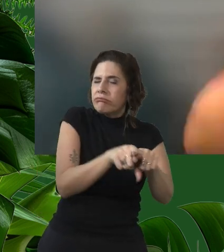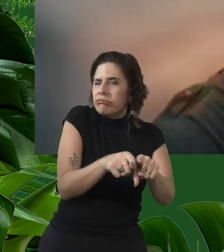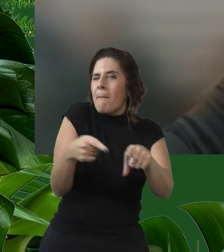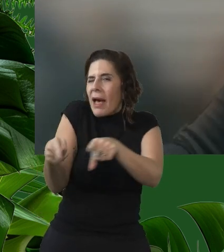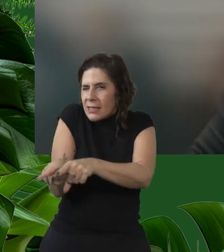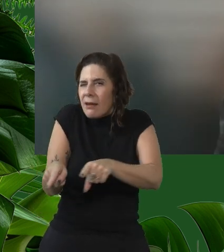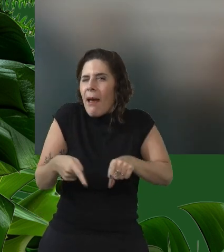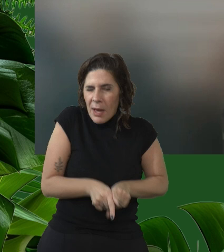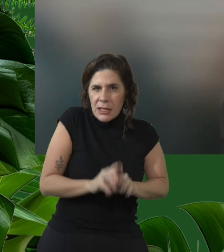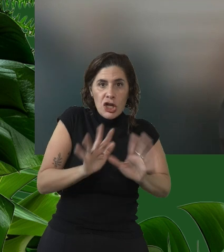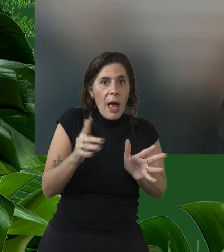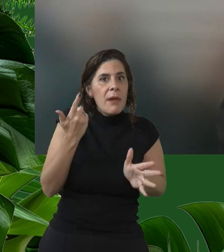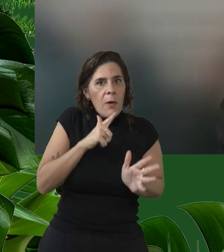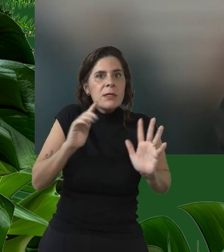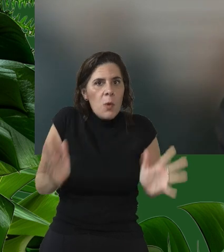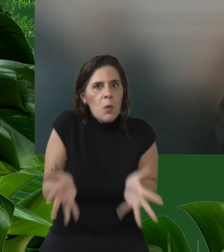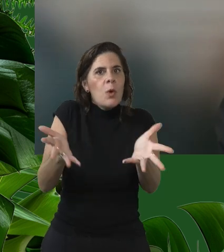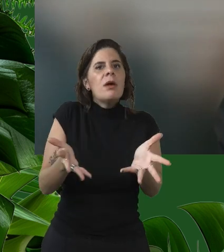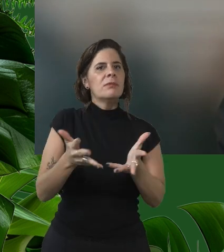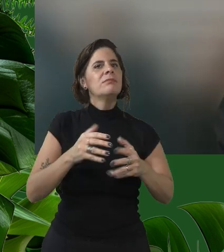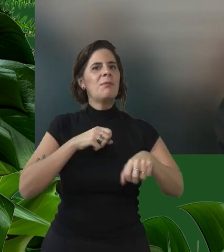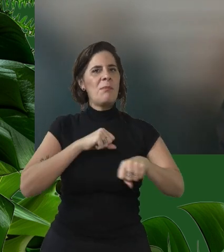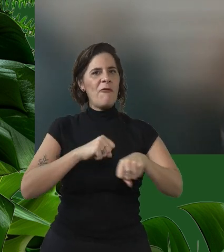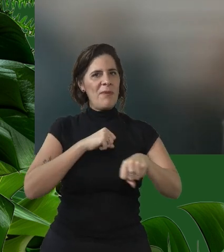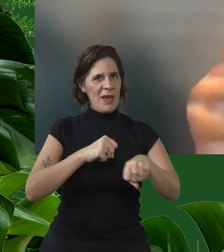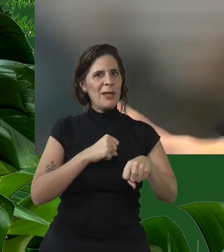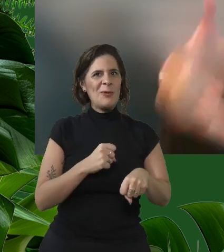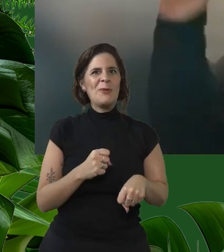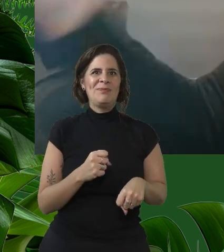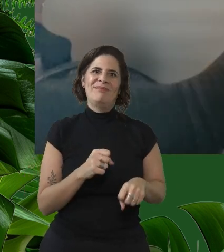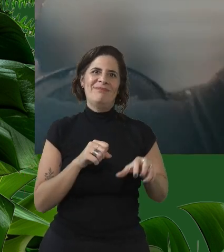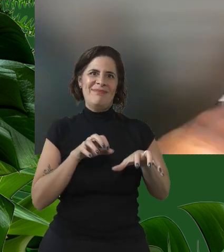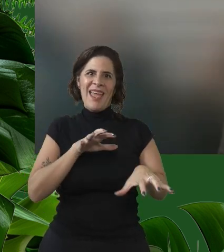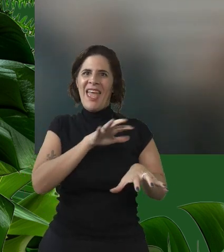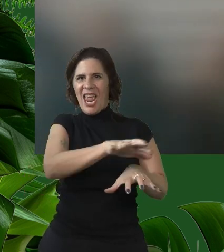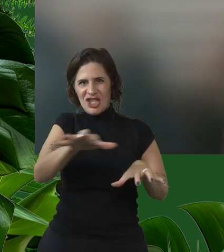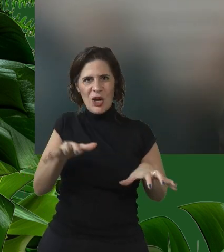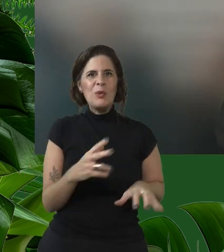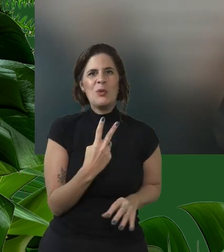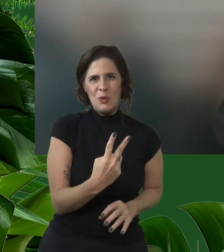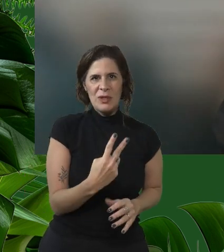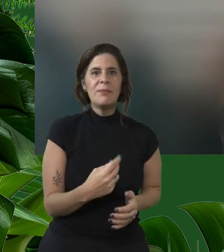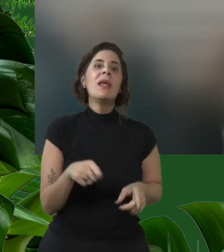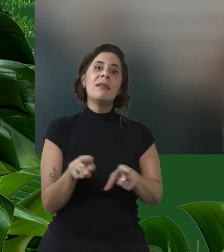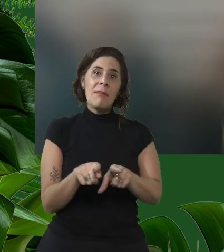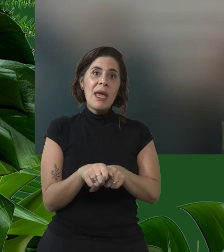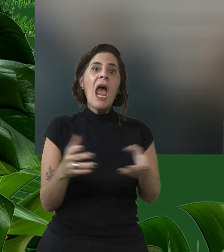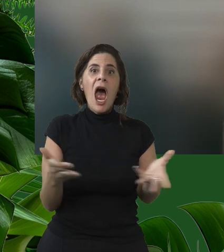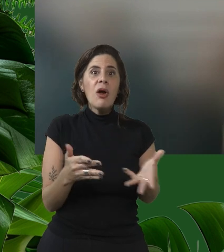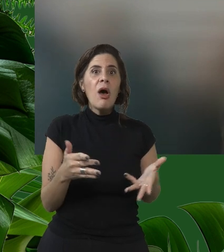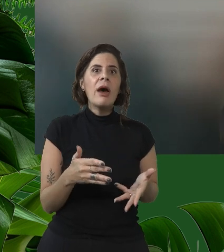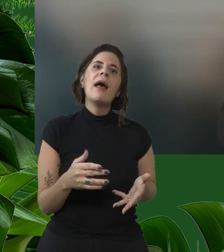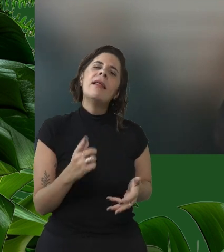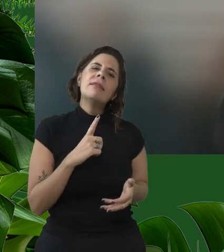para alavancagem desse movimento ali nessas duas novas regiões, e a partir do ano que vem também temos a perspectiva de mais